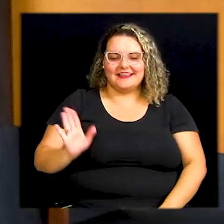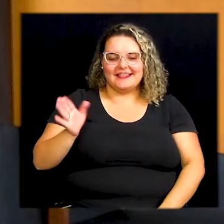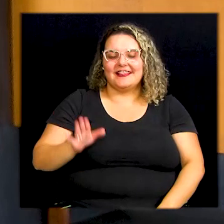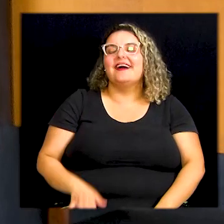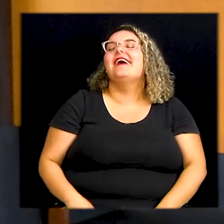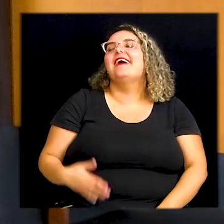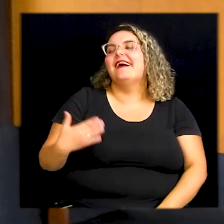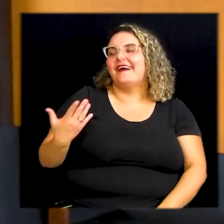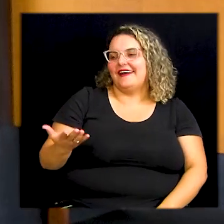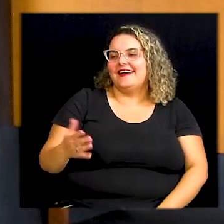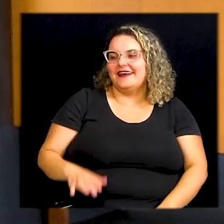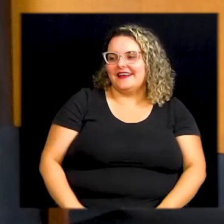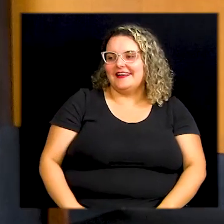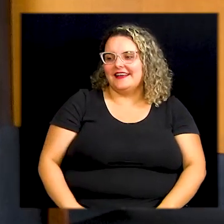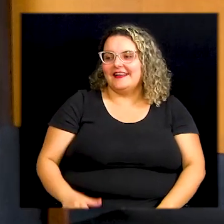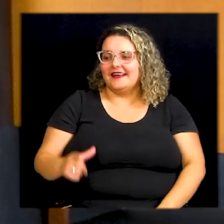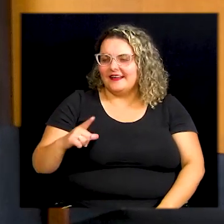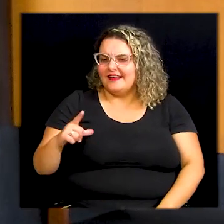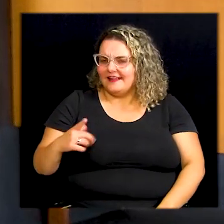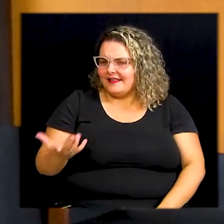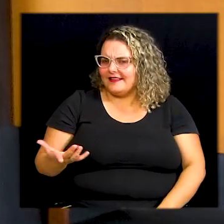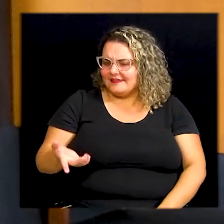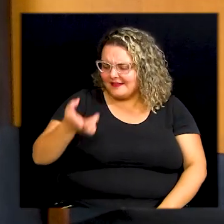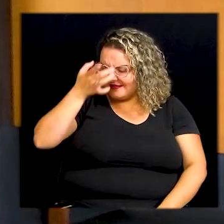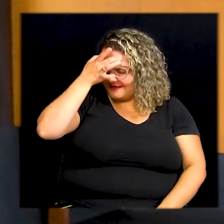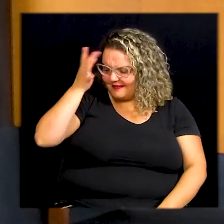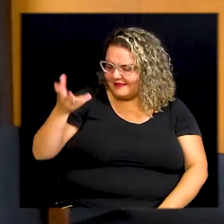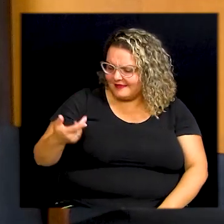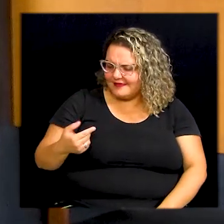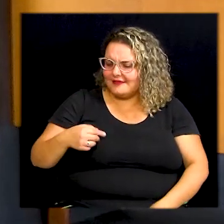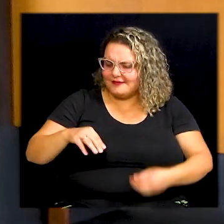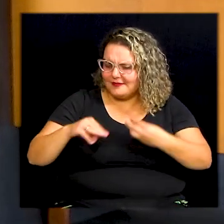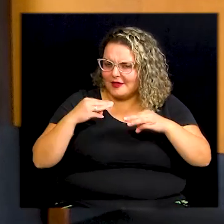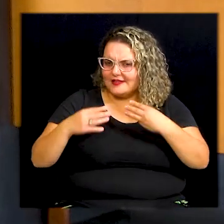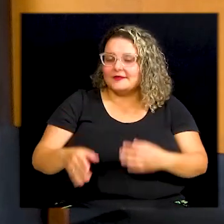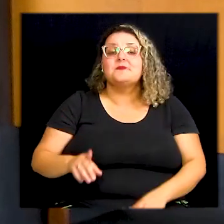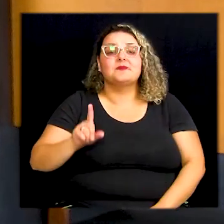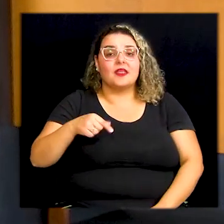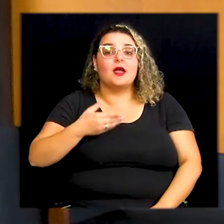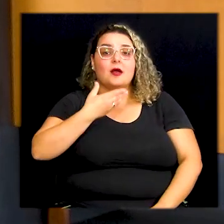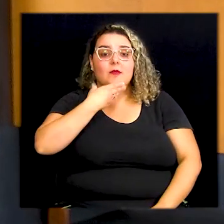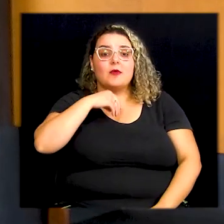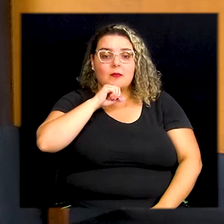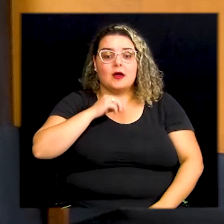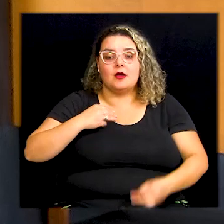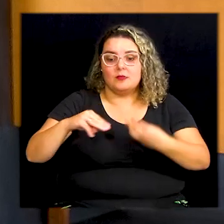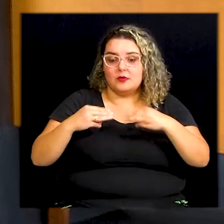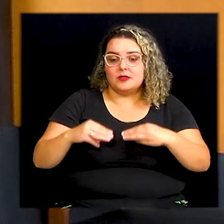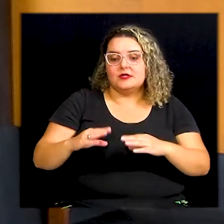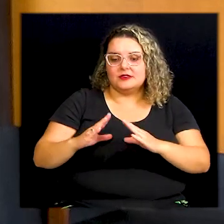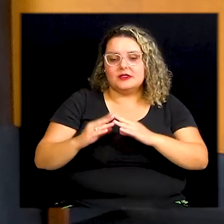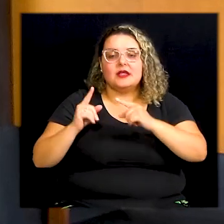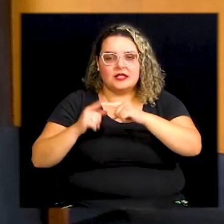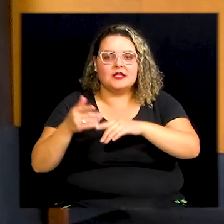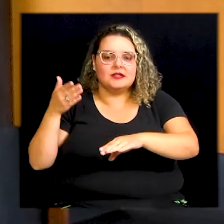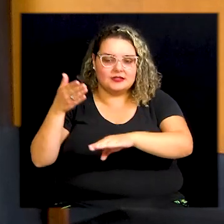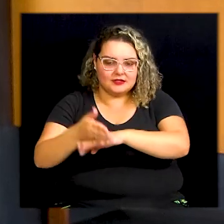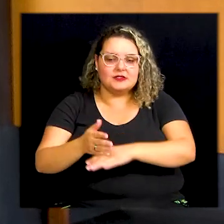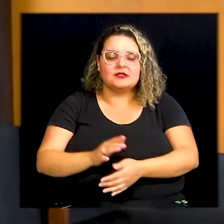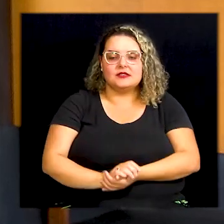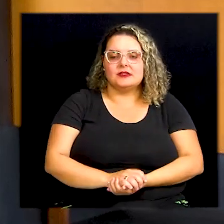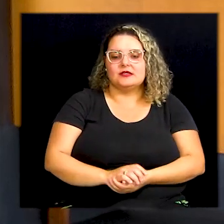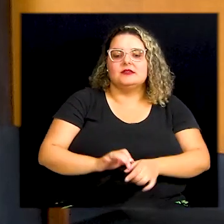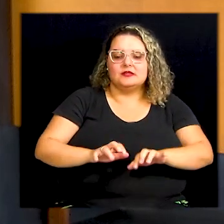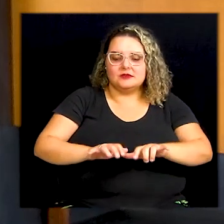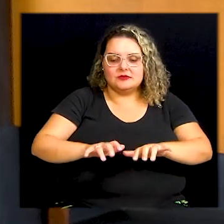já. Então. E você tem dotes musical também? Toca instrumento, Amaral? Meu pai, ele é músico na igreja, né? Na igreja que a gente frequenta,